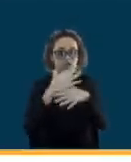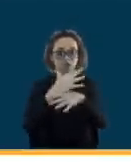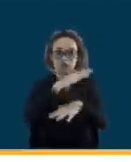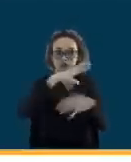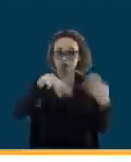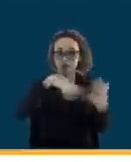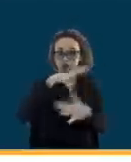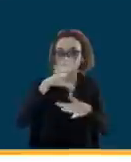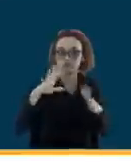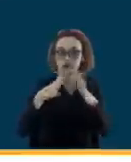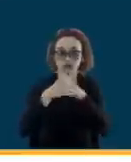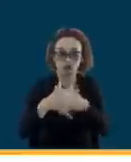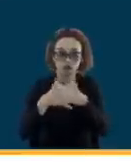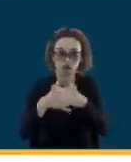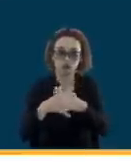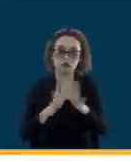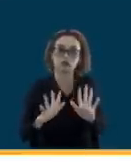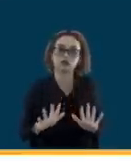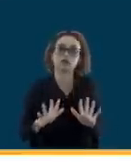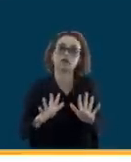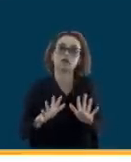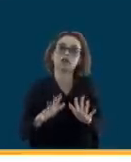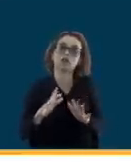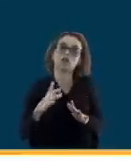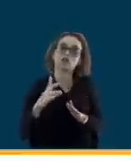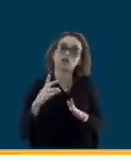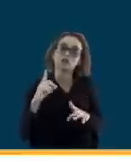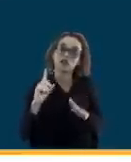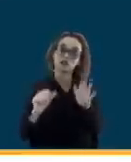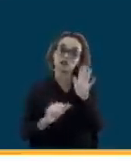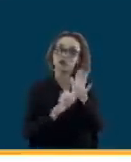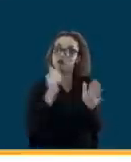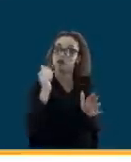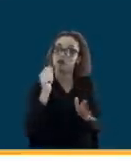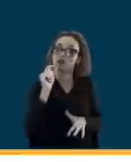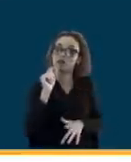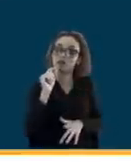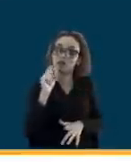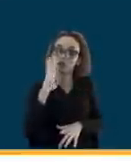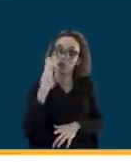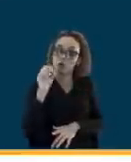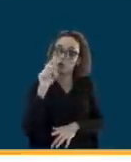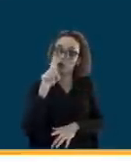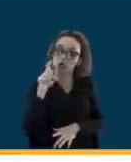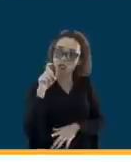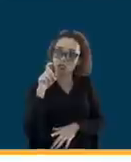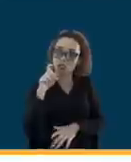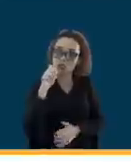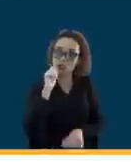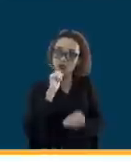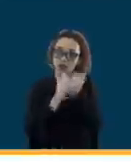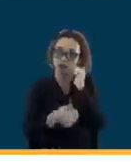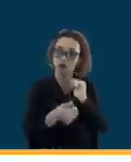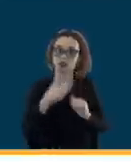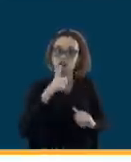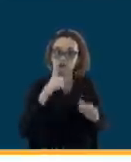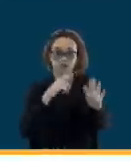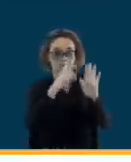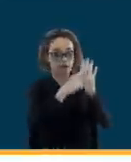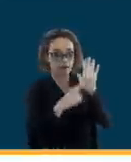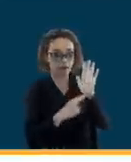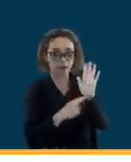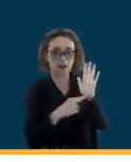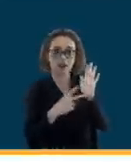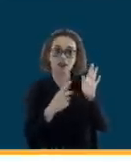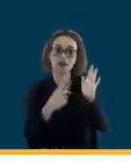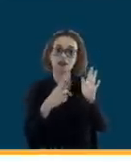a primeira organização desportiva que houve no mundo foi a partir do boxe, que é o esporte com regras, organizado e tal. Antes era assim,